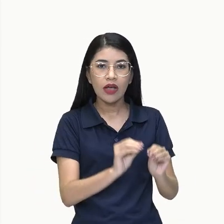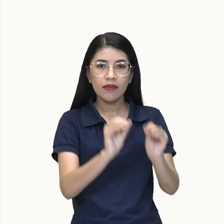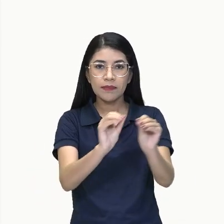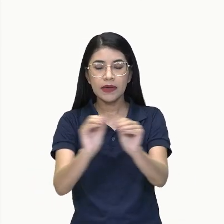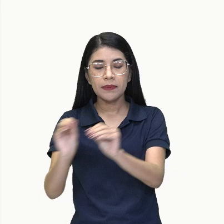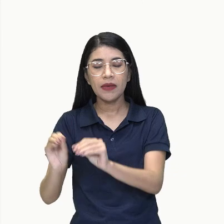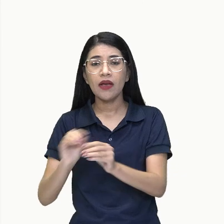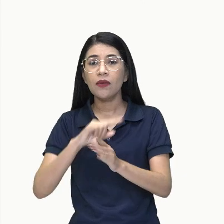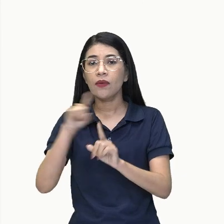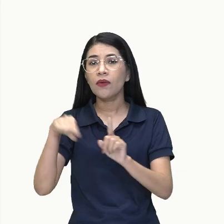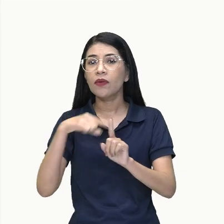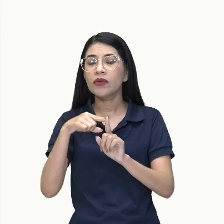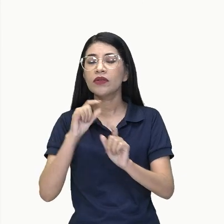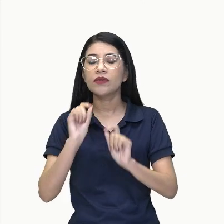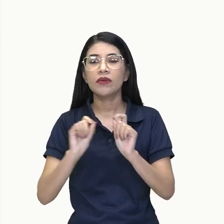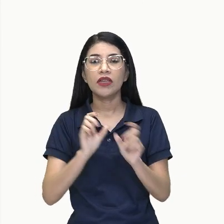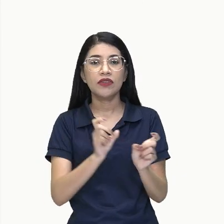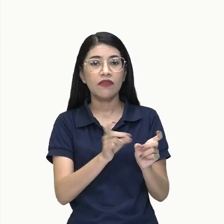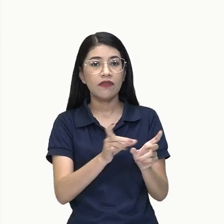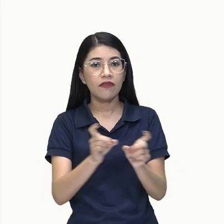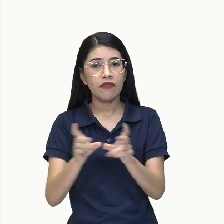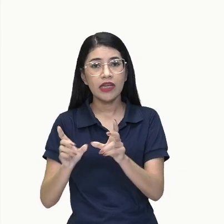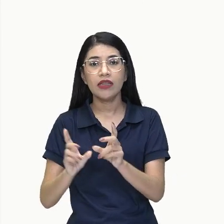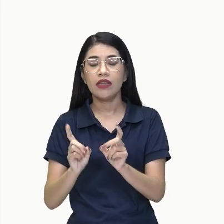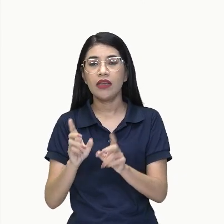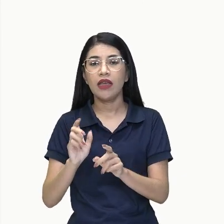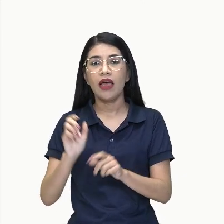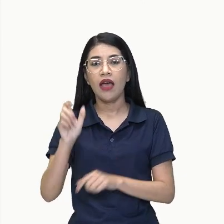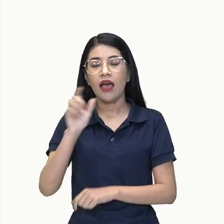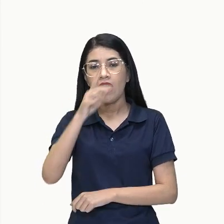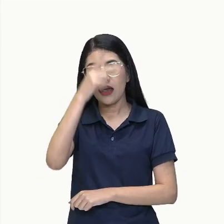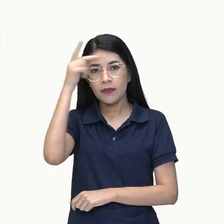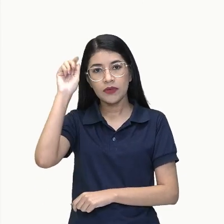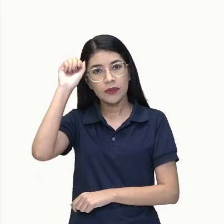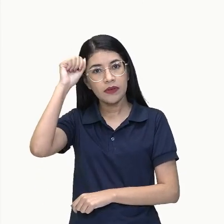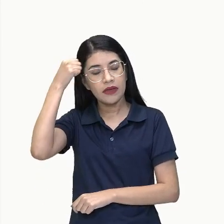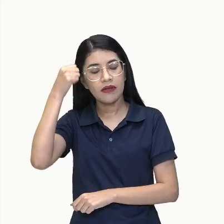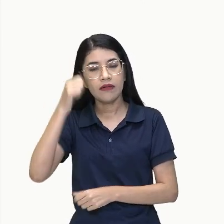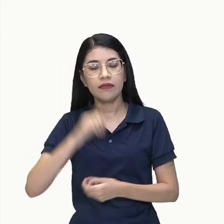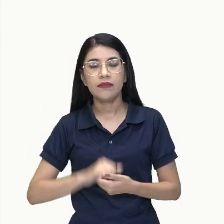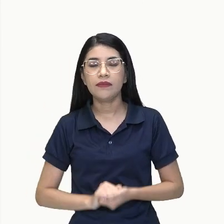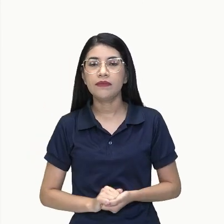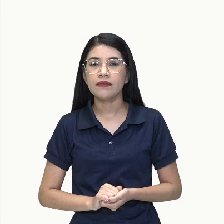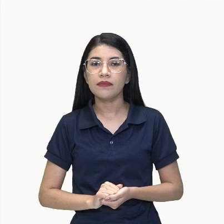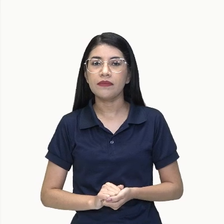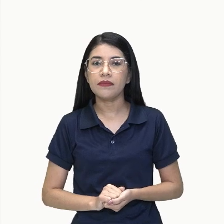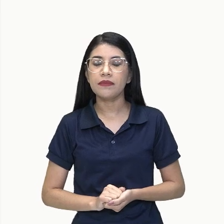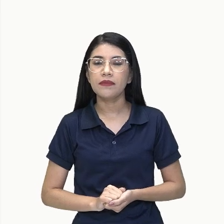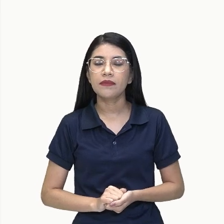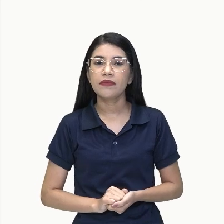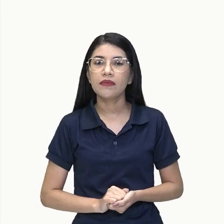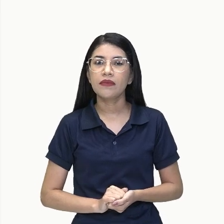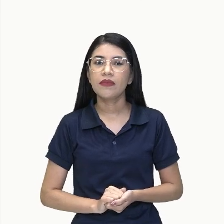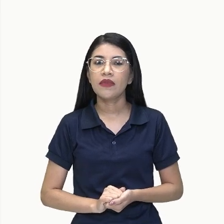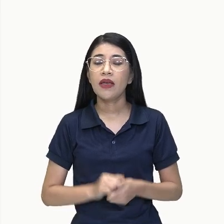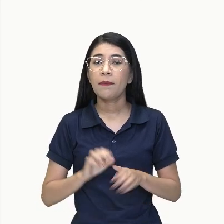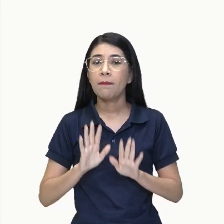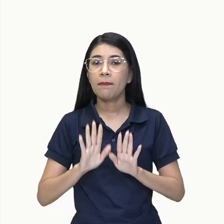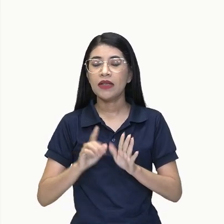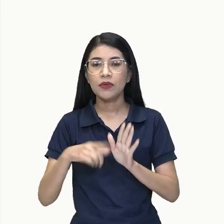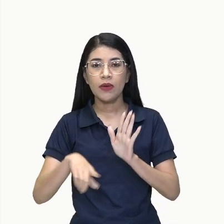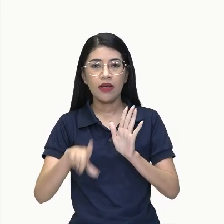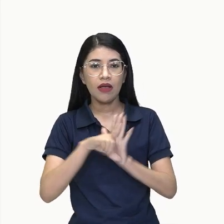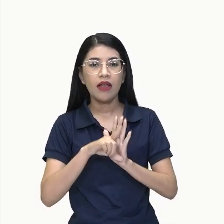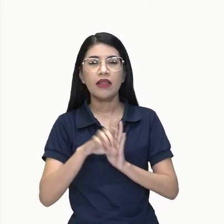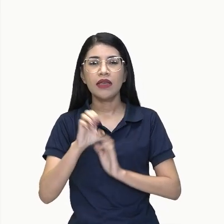de comercializar esses escravizados. Esses negros escravizados. Com essa lei Eusébio Queiroz e